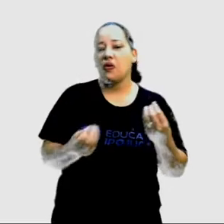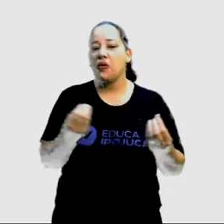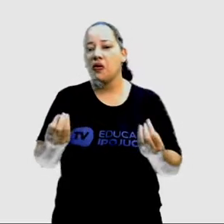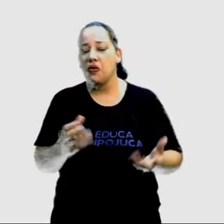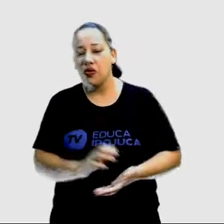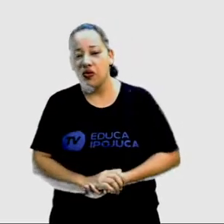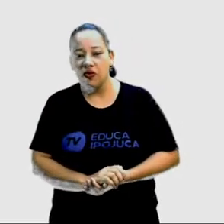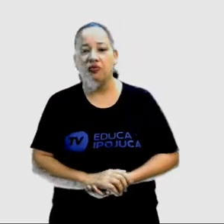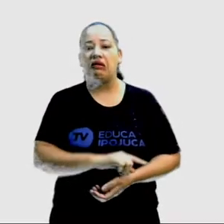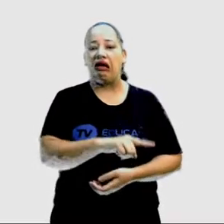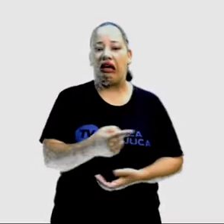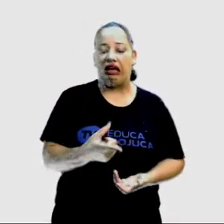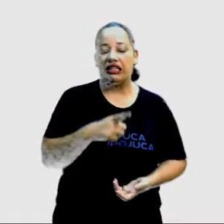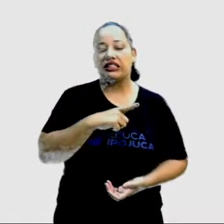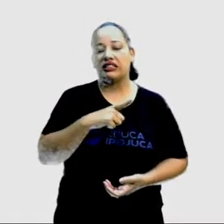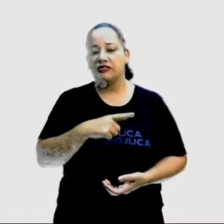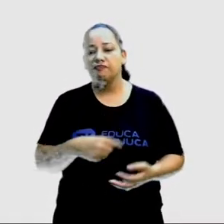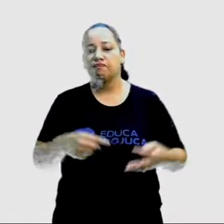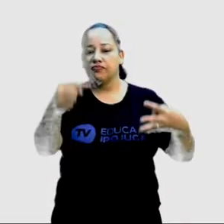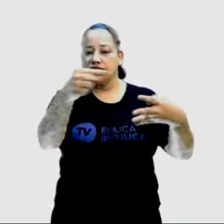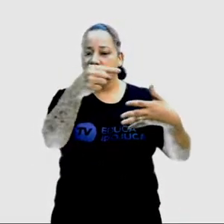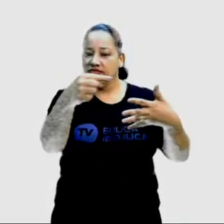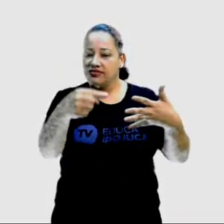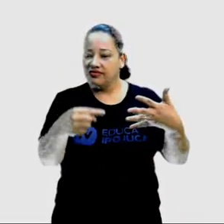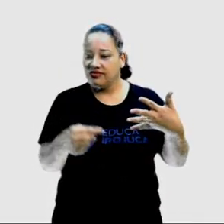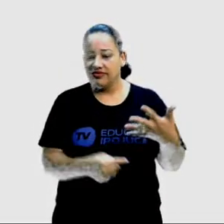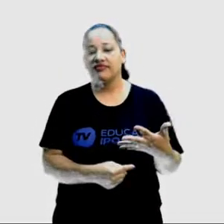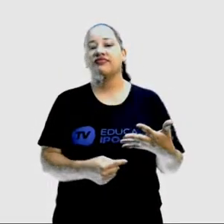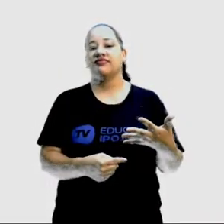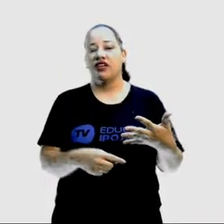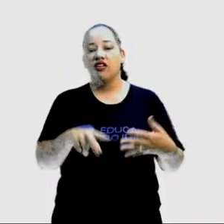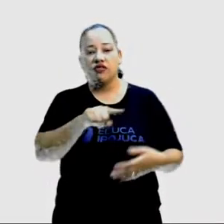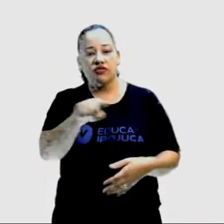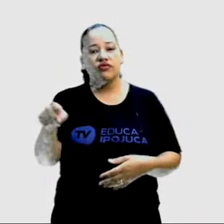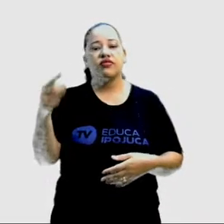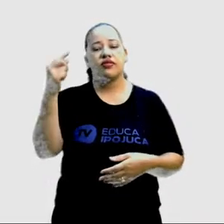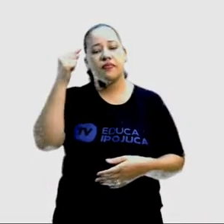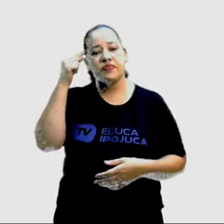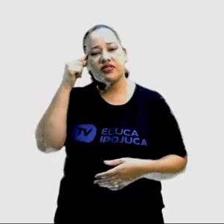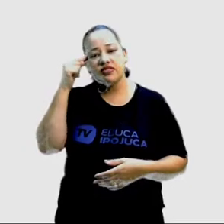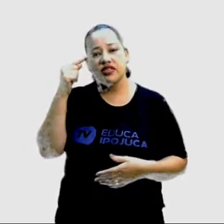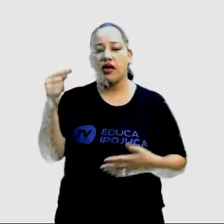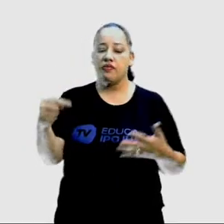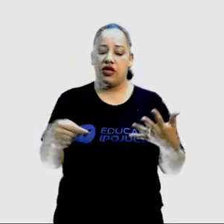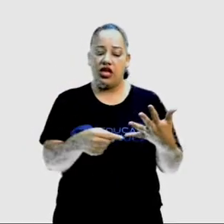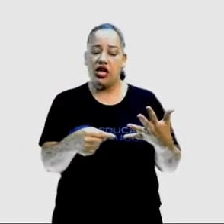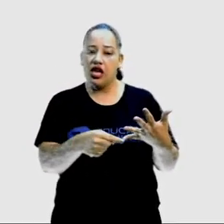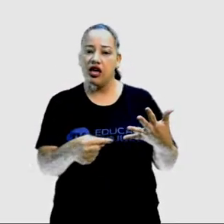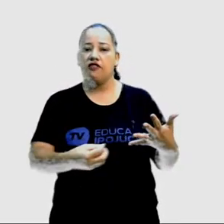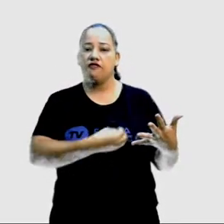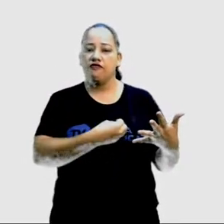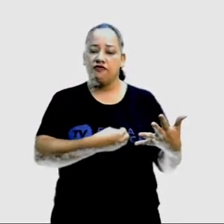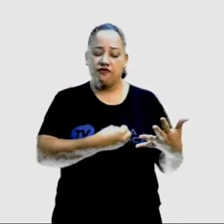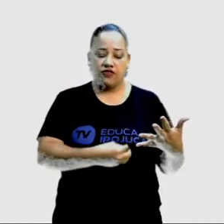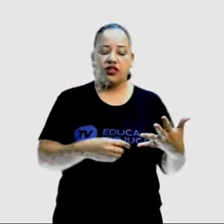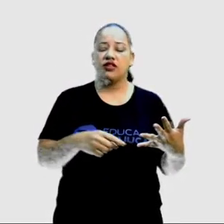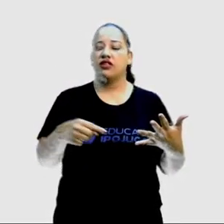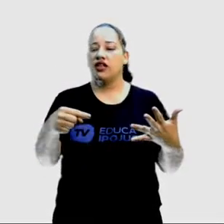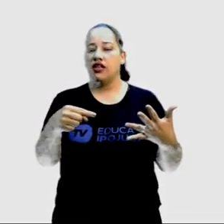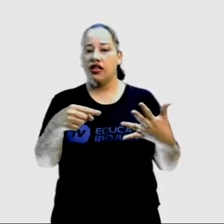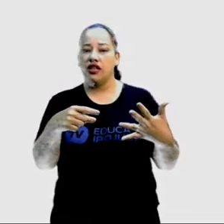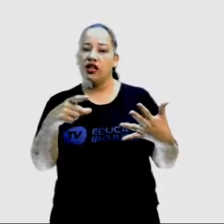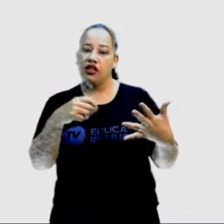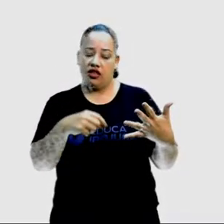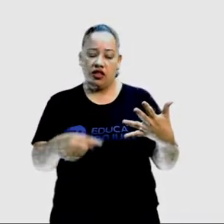comunidade, ecossistema. Para que você tenha essa fragmentação de pensamentos. Ou seja, um organismo, e aí e temos